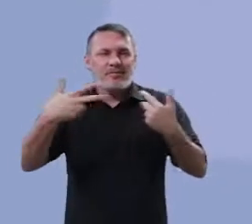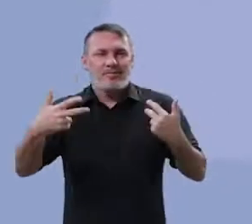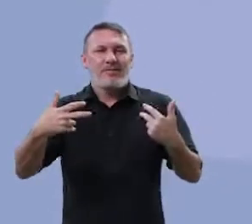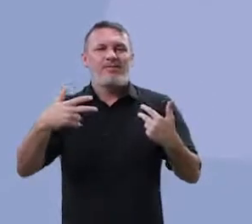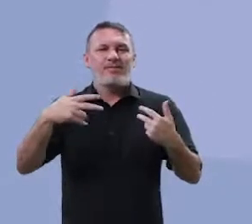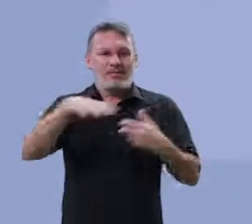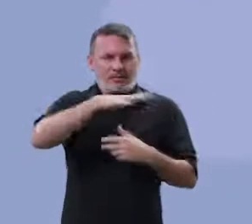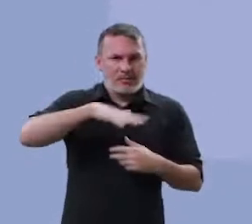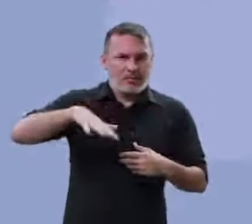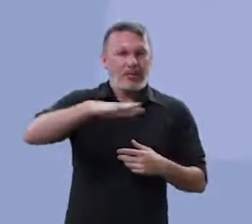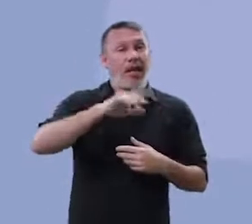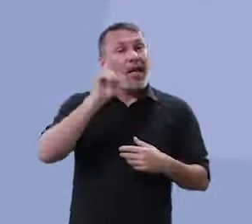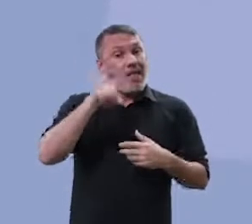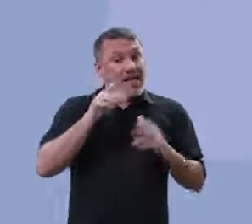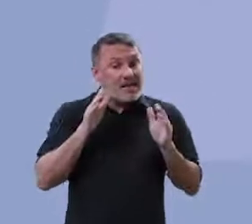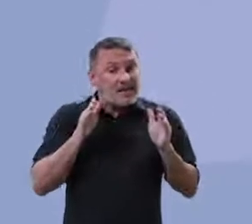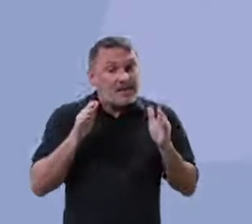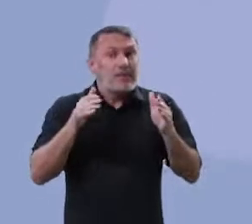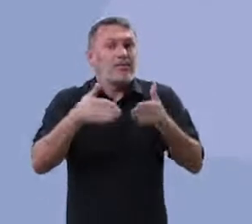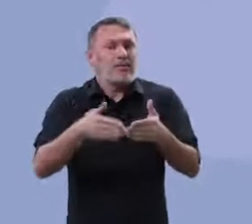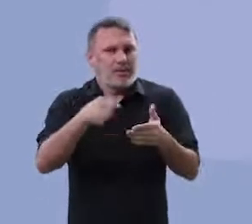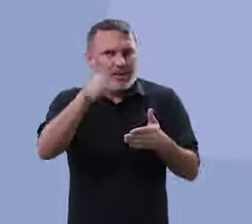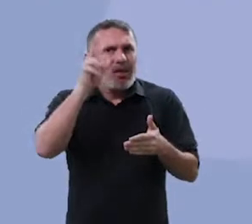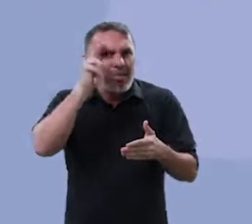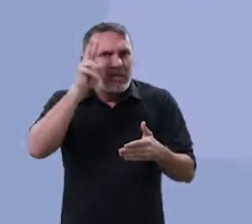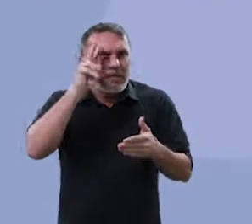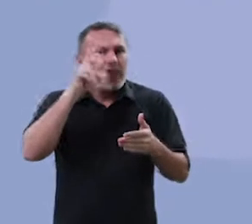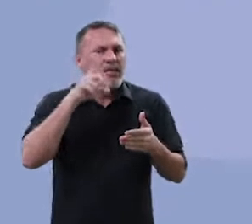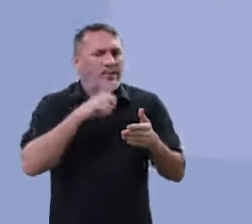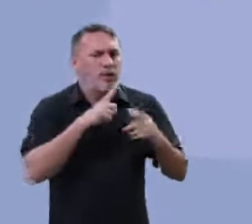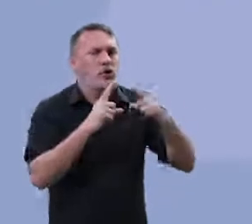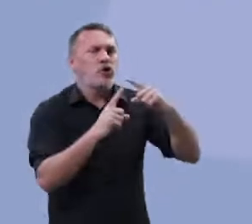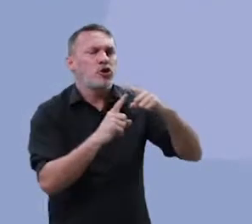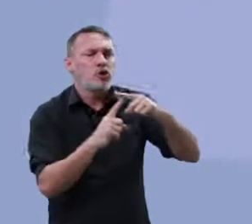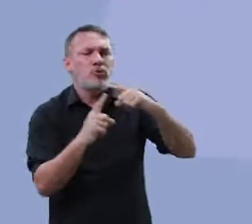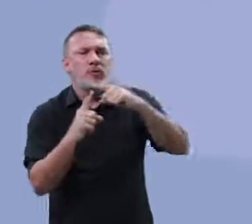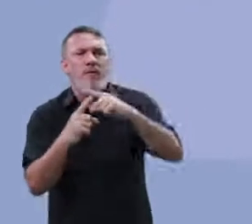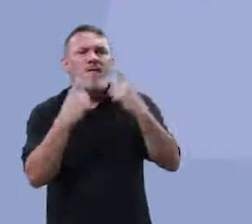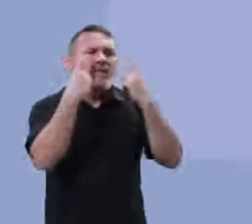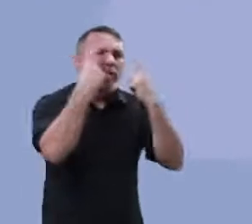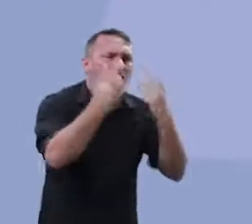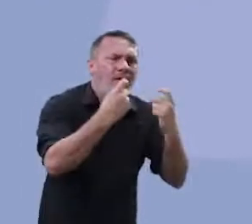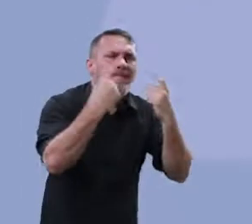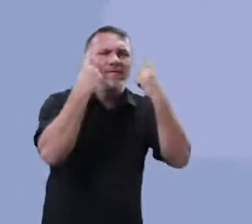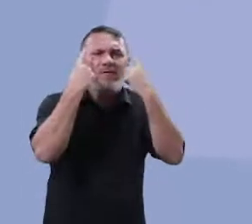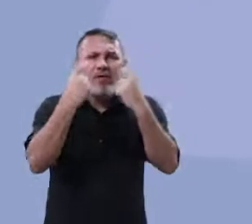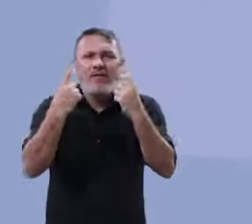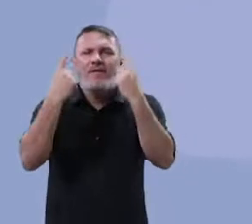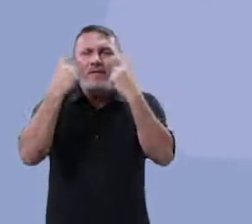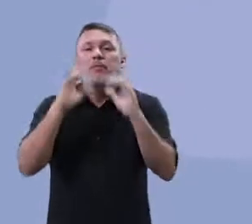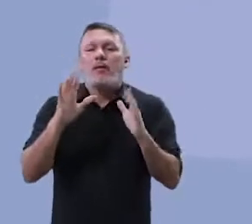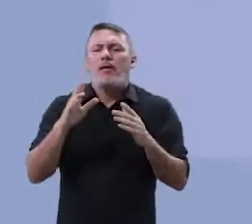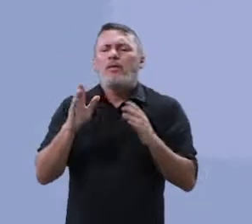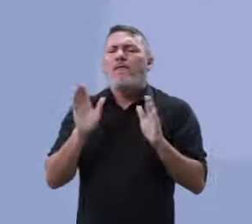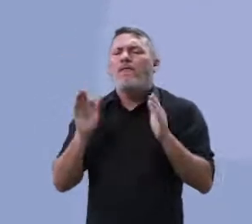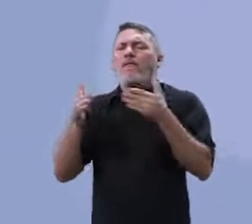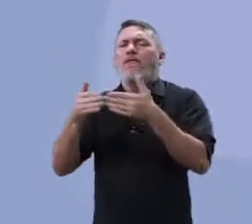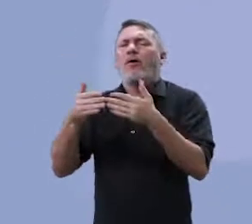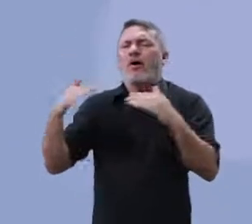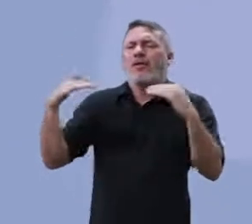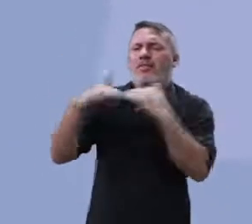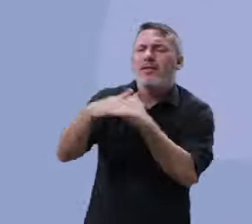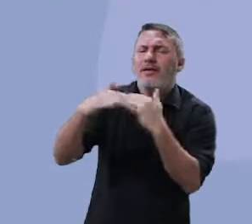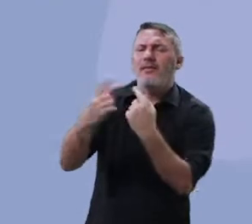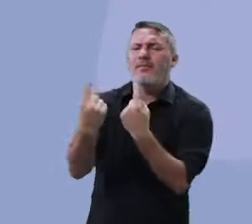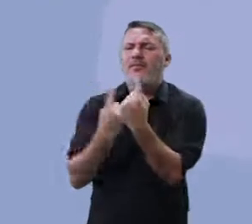de violência. Lembra que eu falei com você, meu aluno? Nós temos vários tipos de violência. E a violência